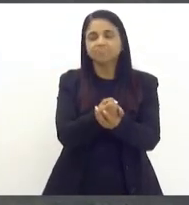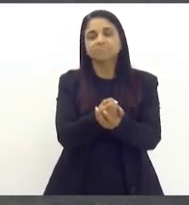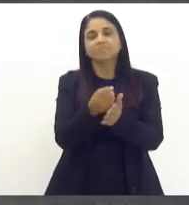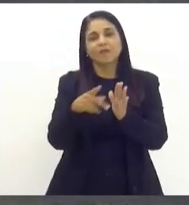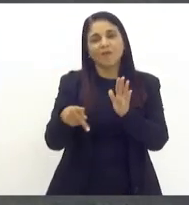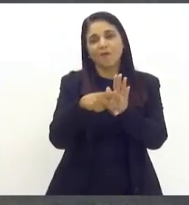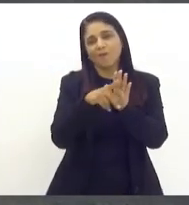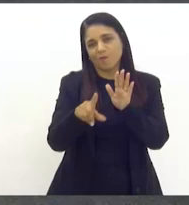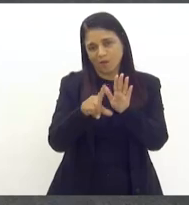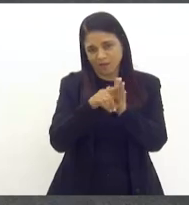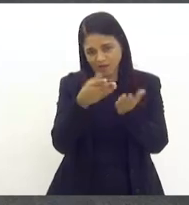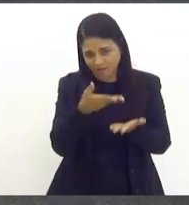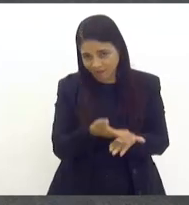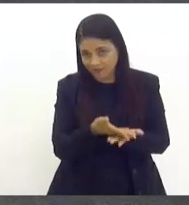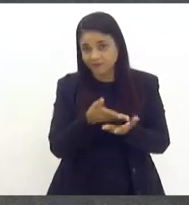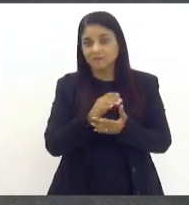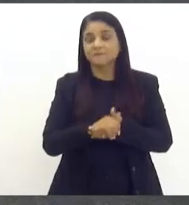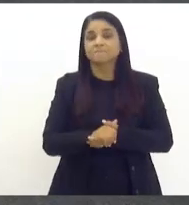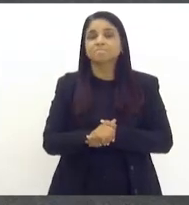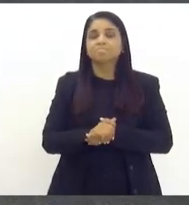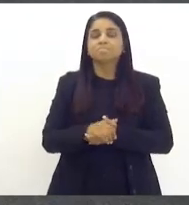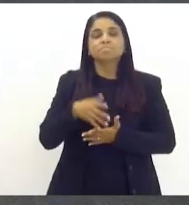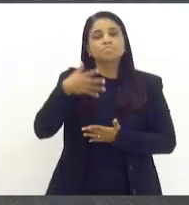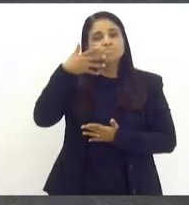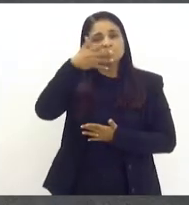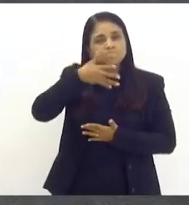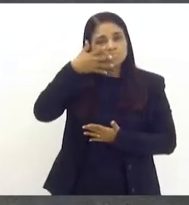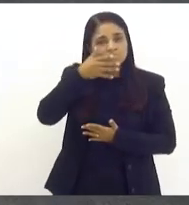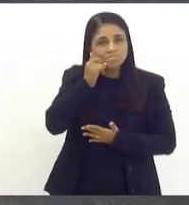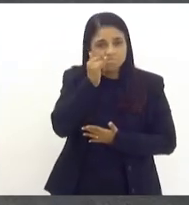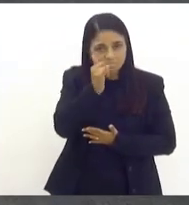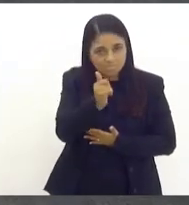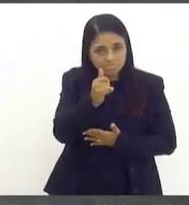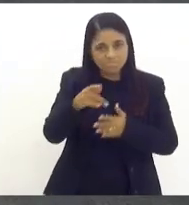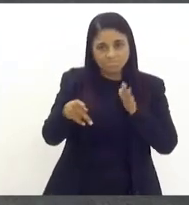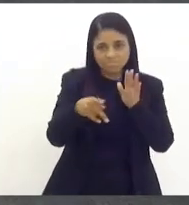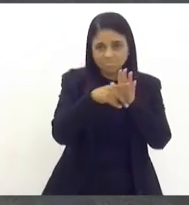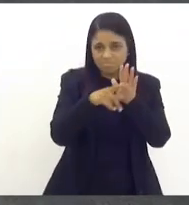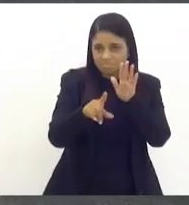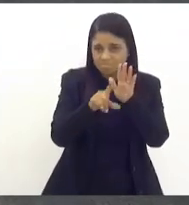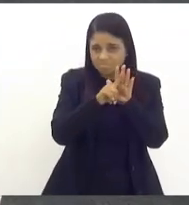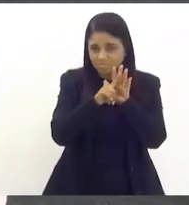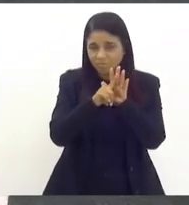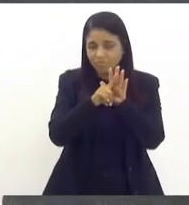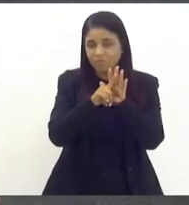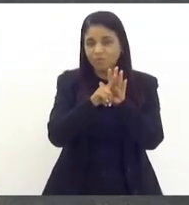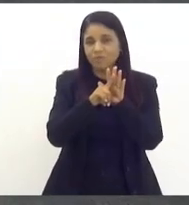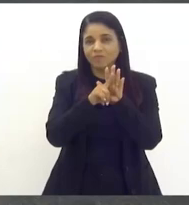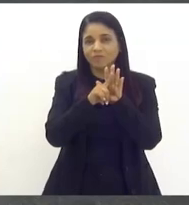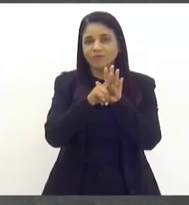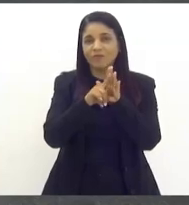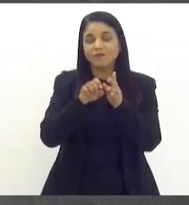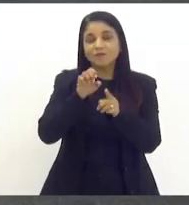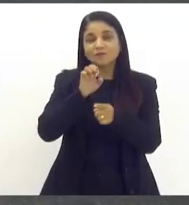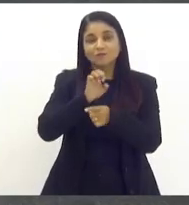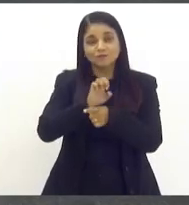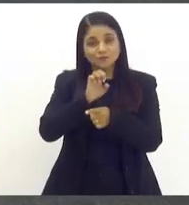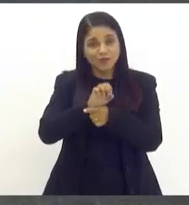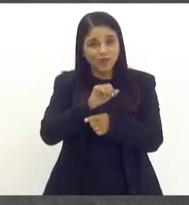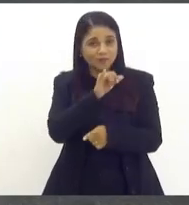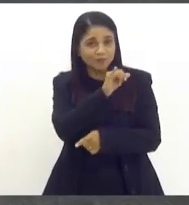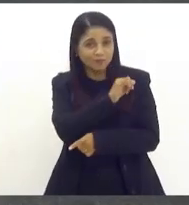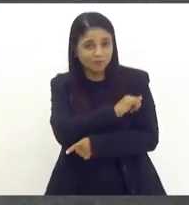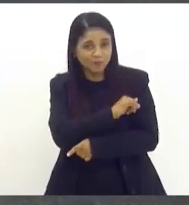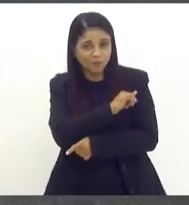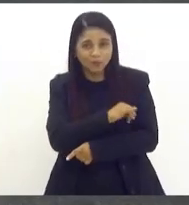projeto queria falar que esse projeto faz faz o Rio de Janeiro Estado do Rio de